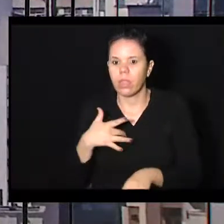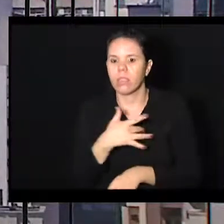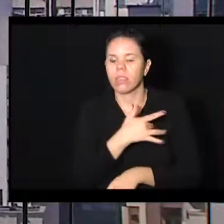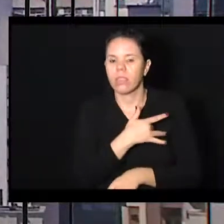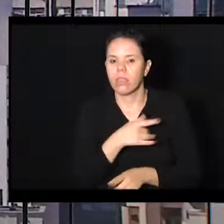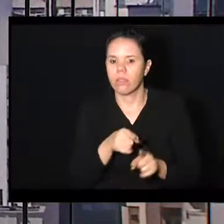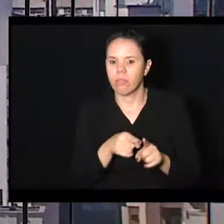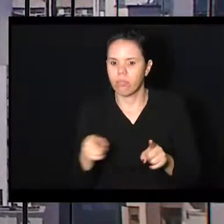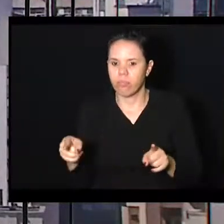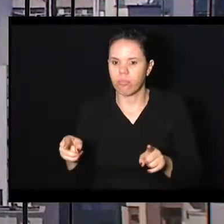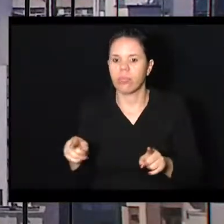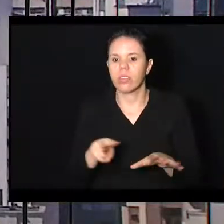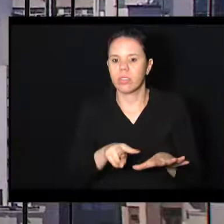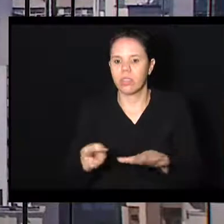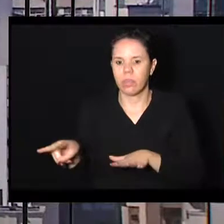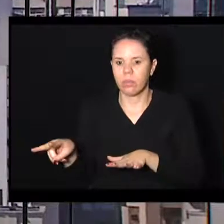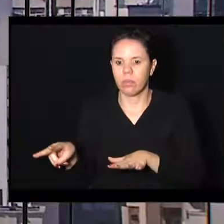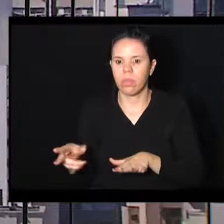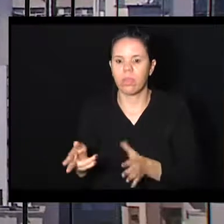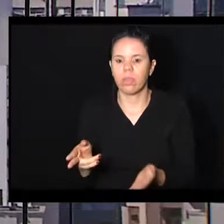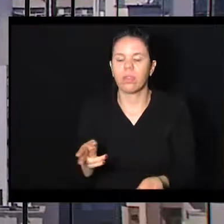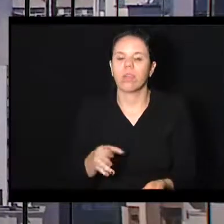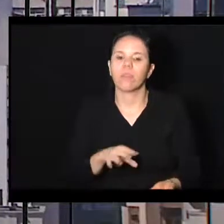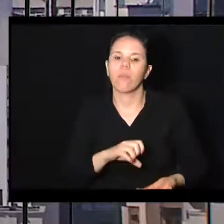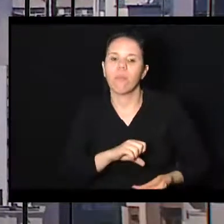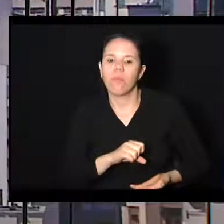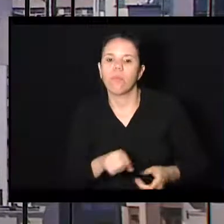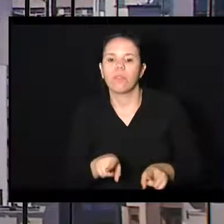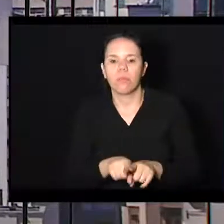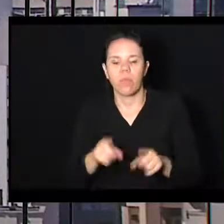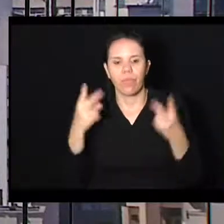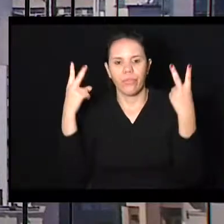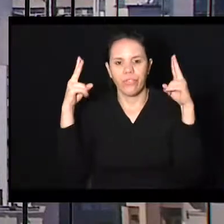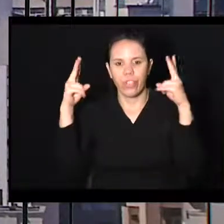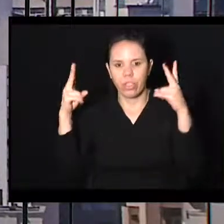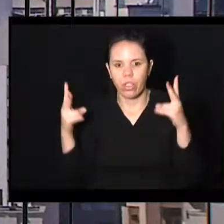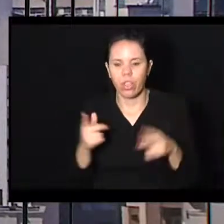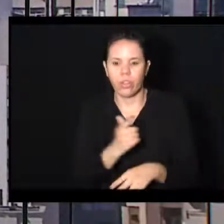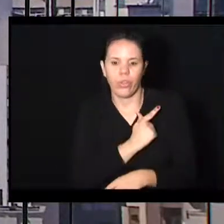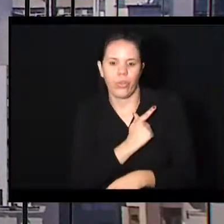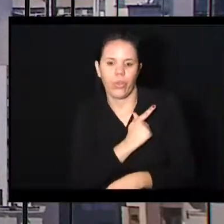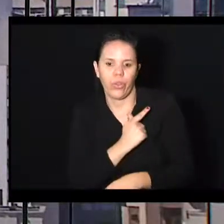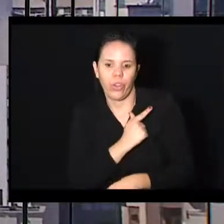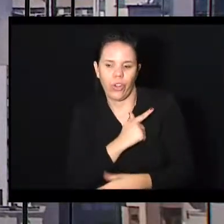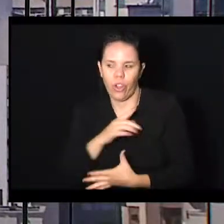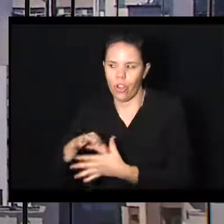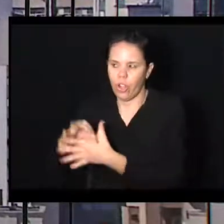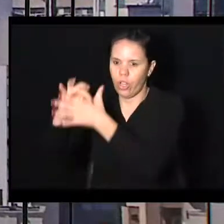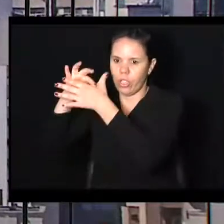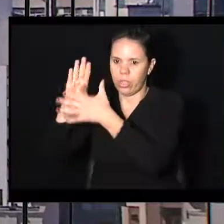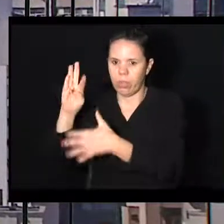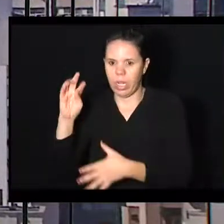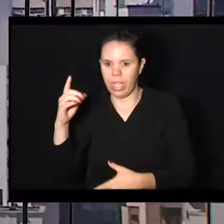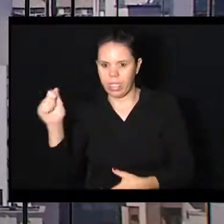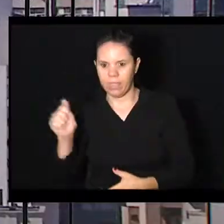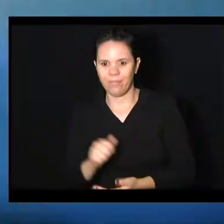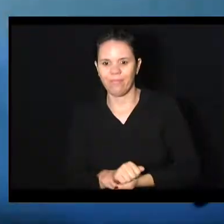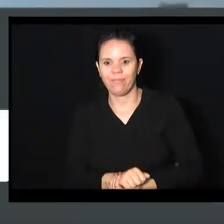Semana Mundial do Aleitamento Materno. E a vitória do Guarani para cima do líder Bragantino, não saia